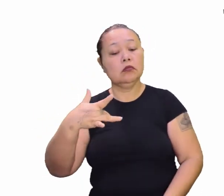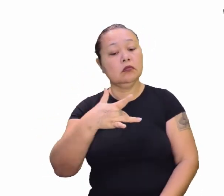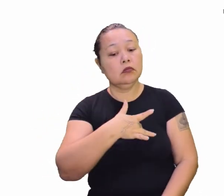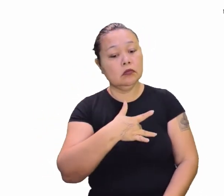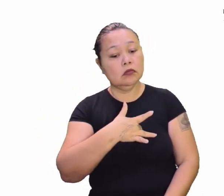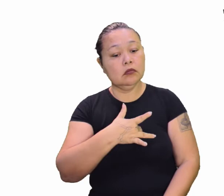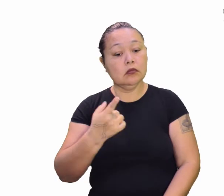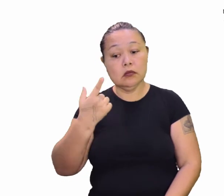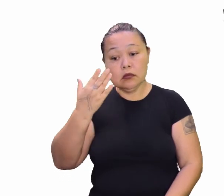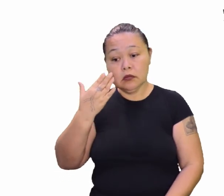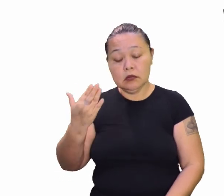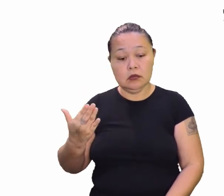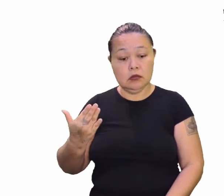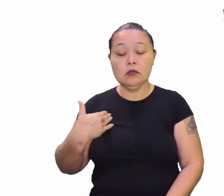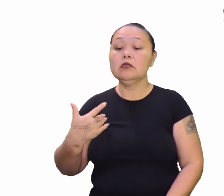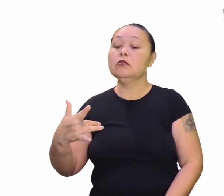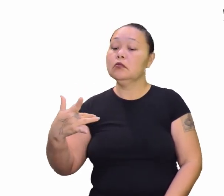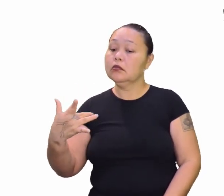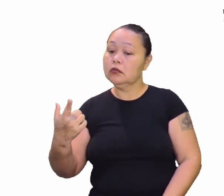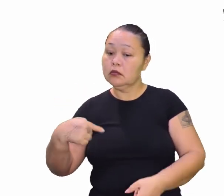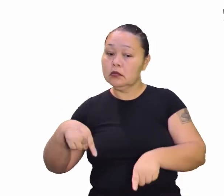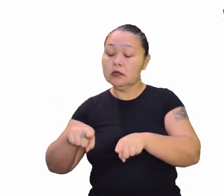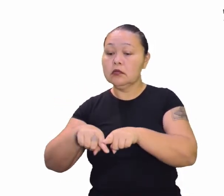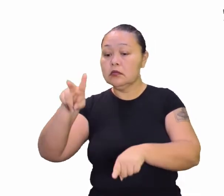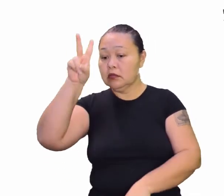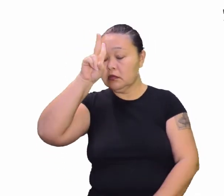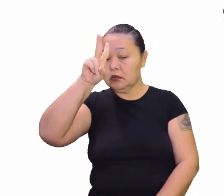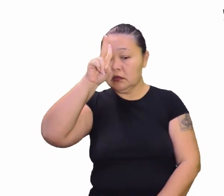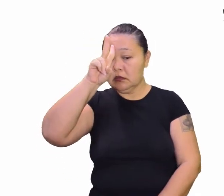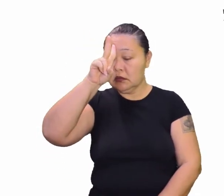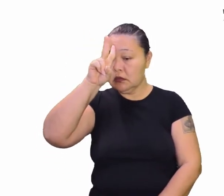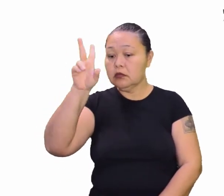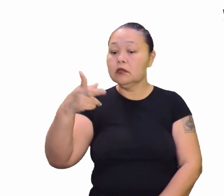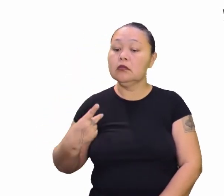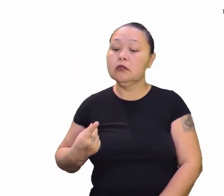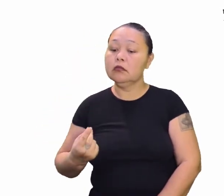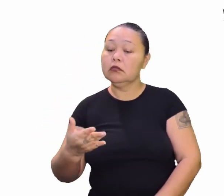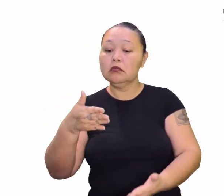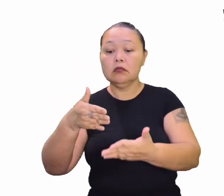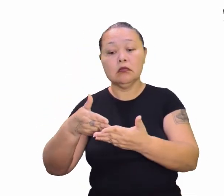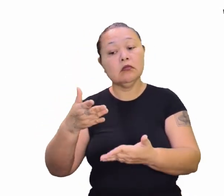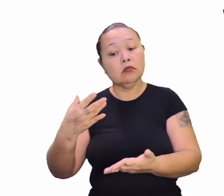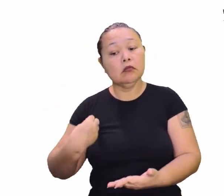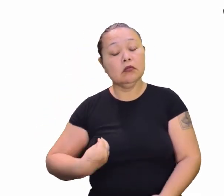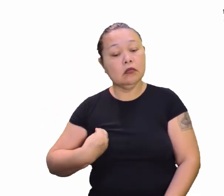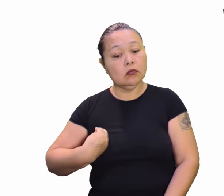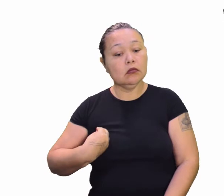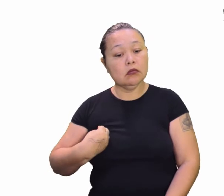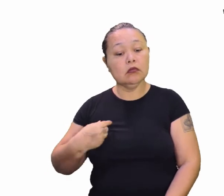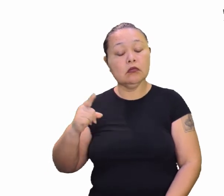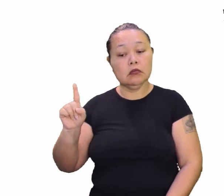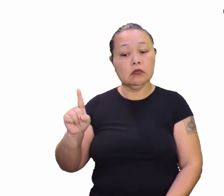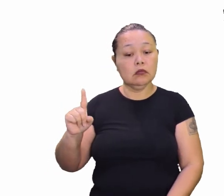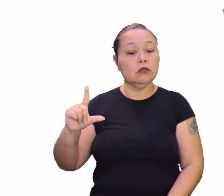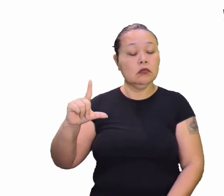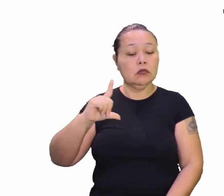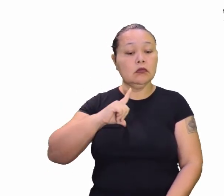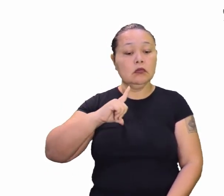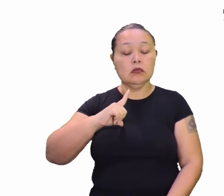saudável. Qualidade de vida. Qualidade de vida. Vou lembrar logo da expectativa de vida. Então, dentro desse indicador, a gente